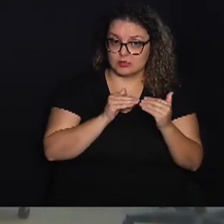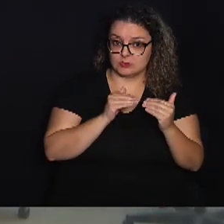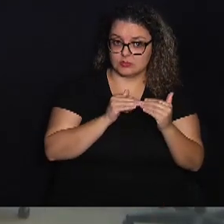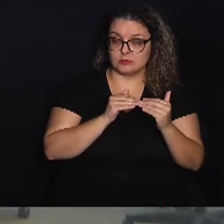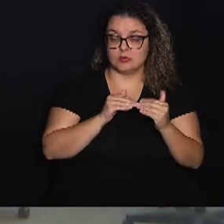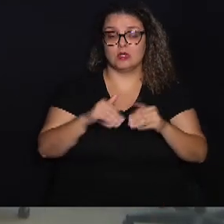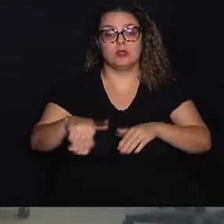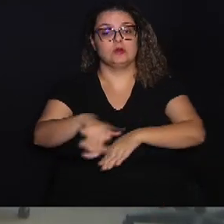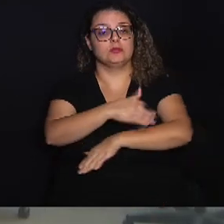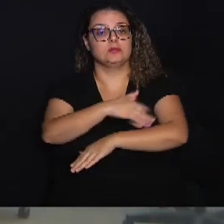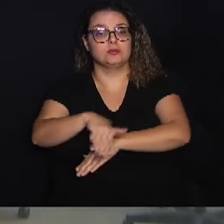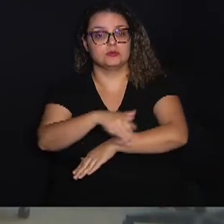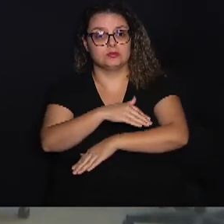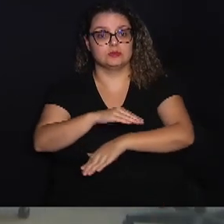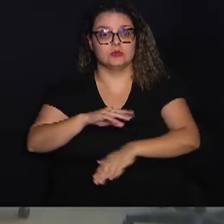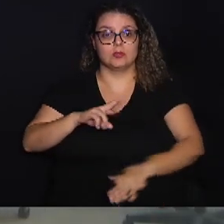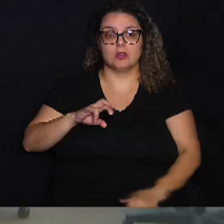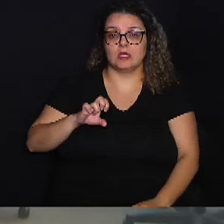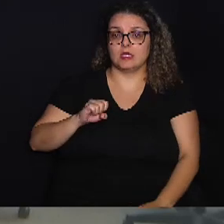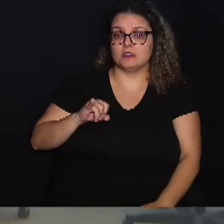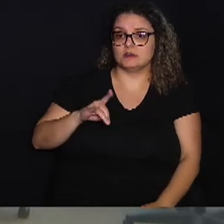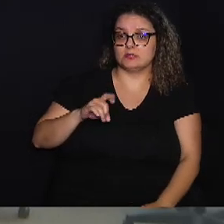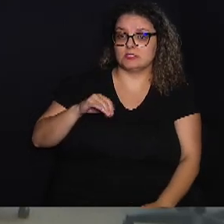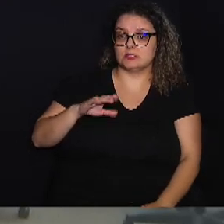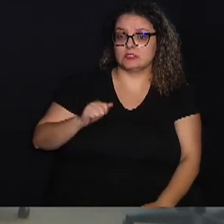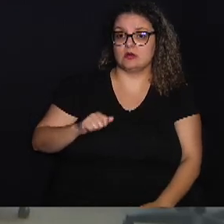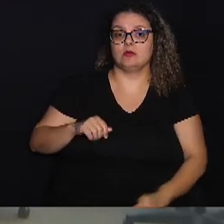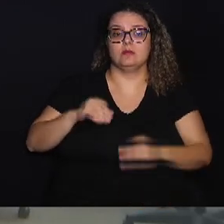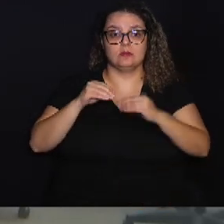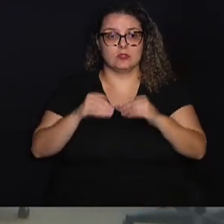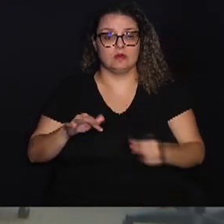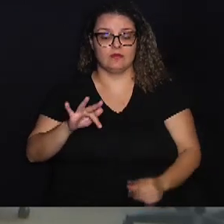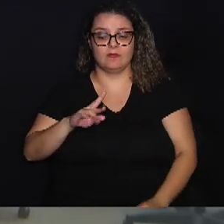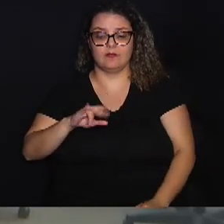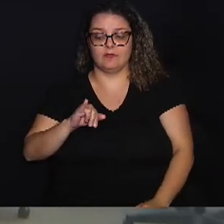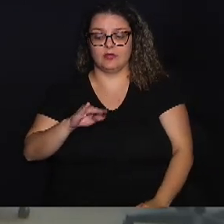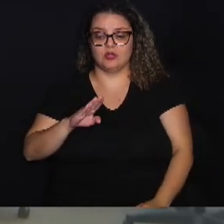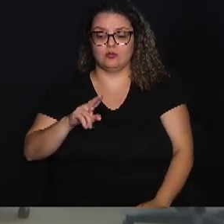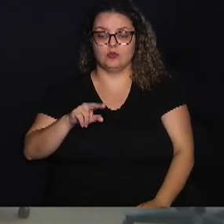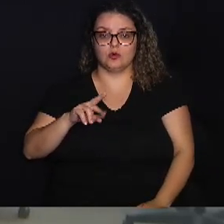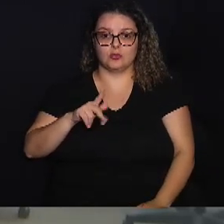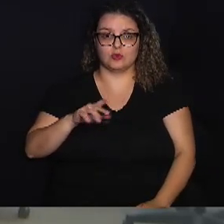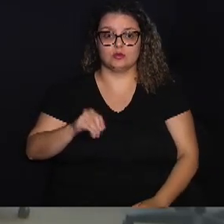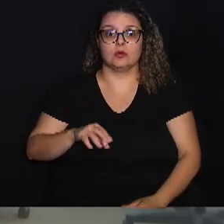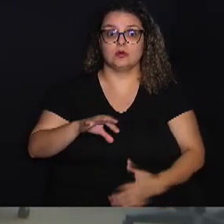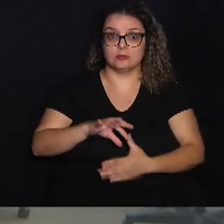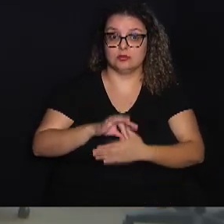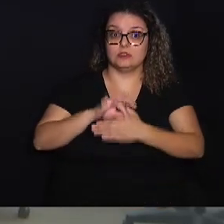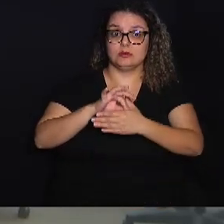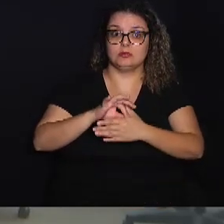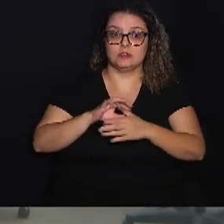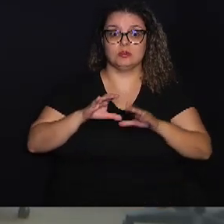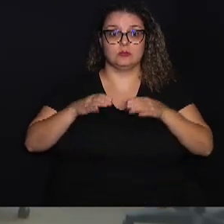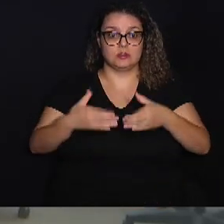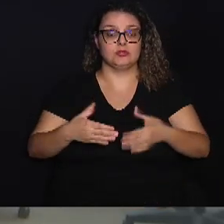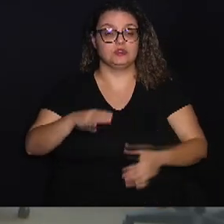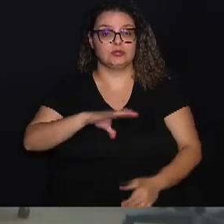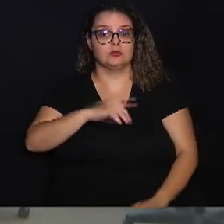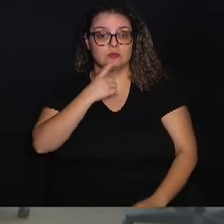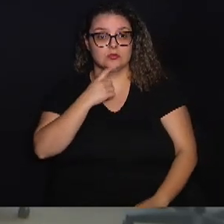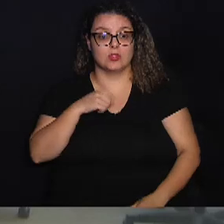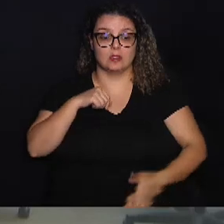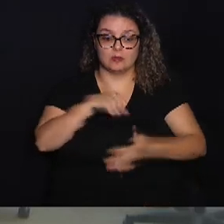as ruas ficam no Residencial Terras do Friburgo os dois homenageados eram líderes comunitários de Campinas que lutaram por